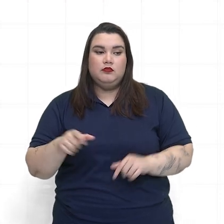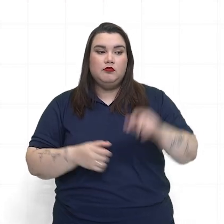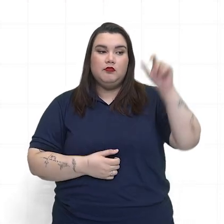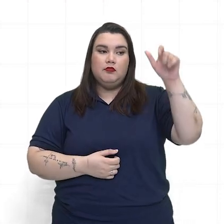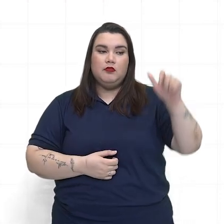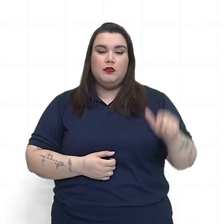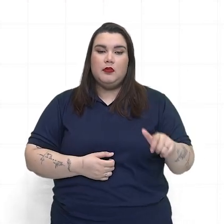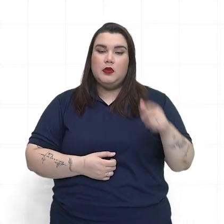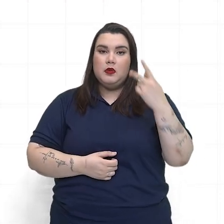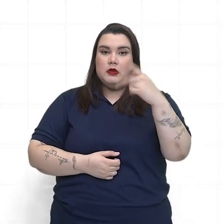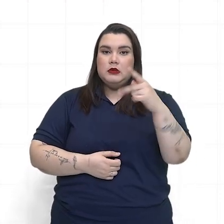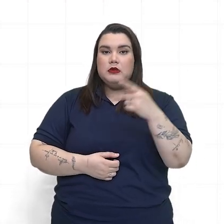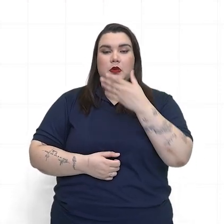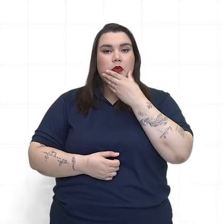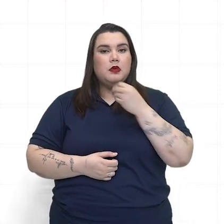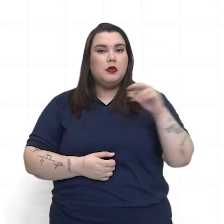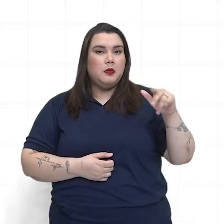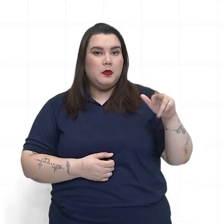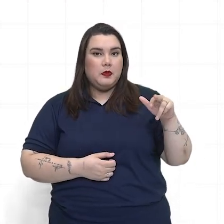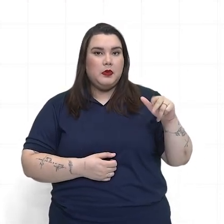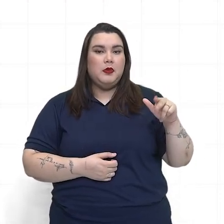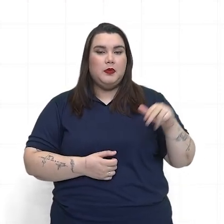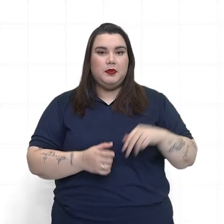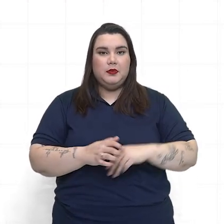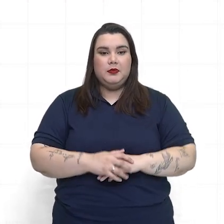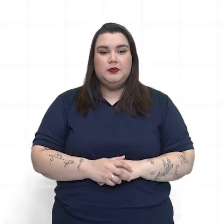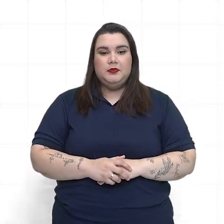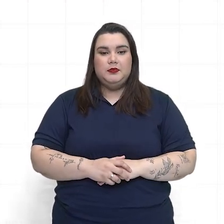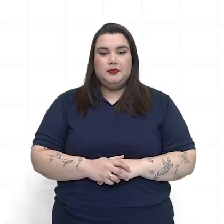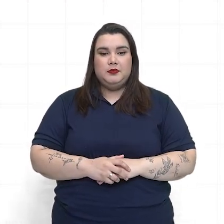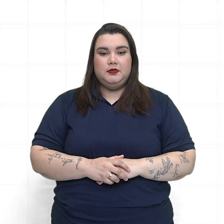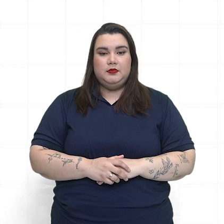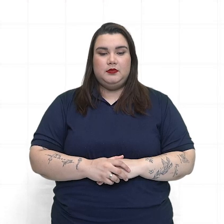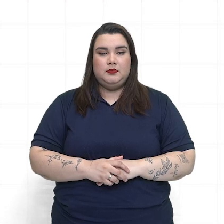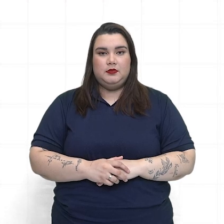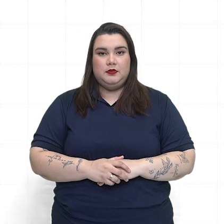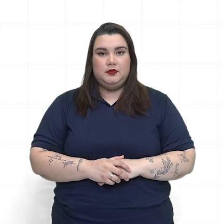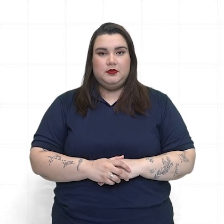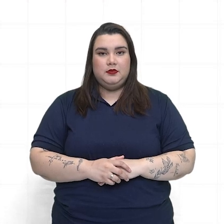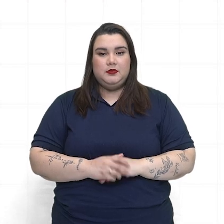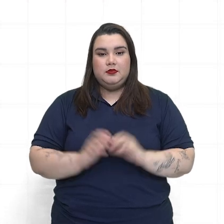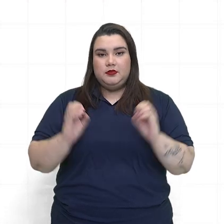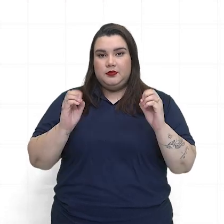E o seu irmão, beleza?